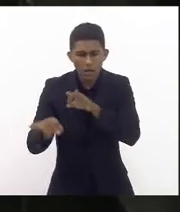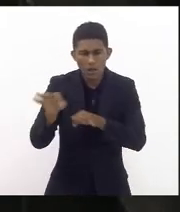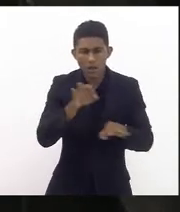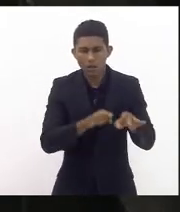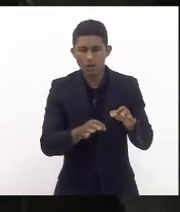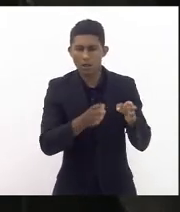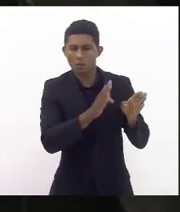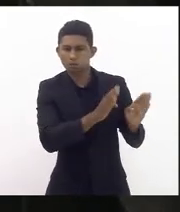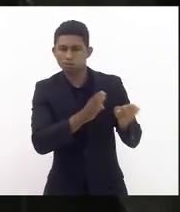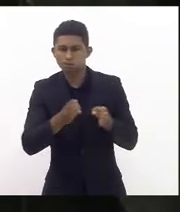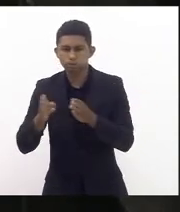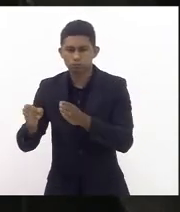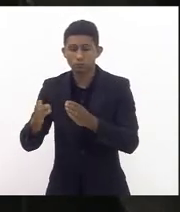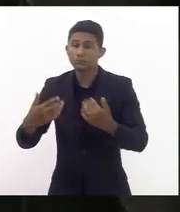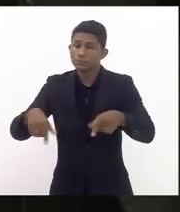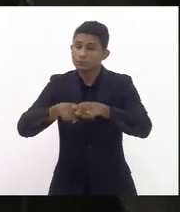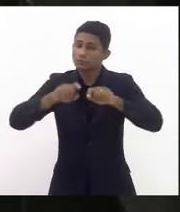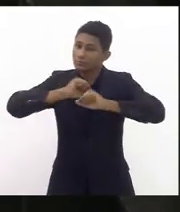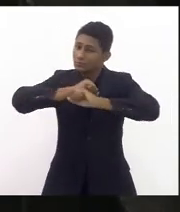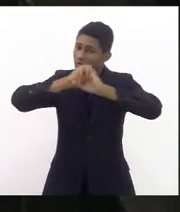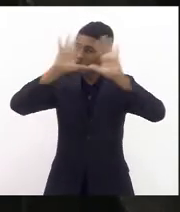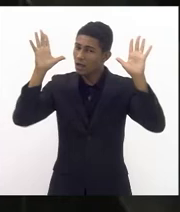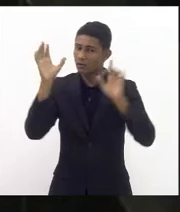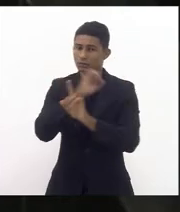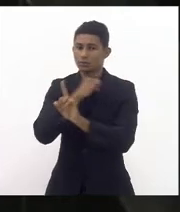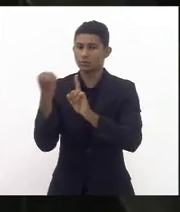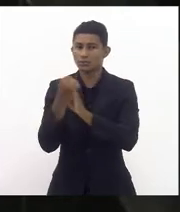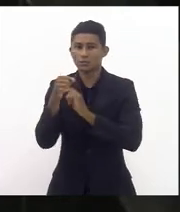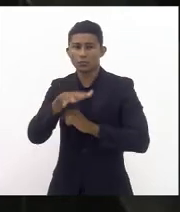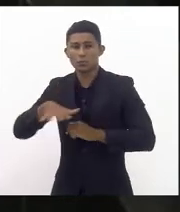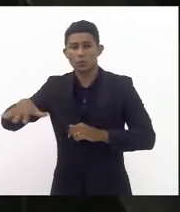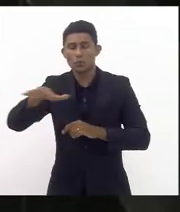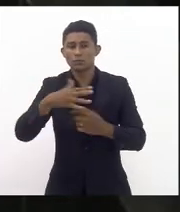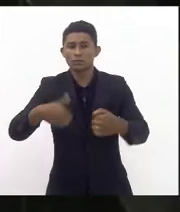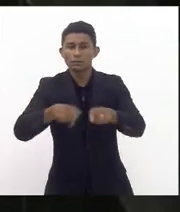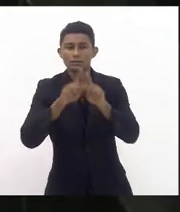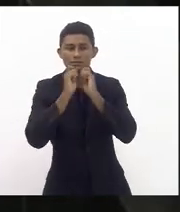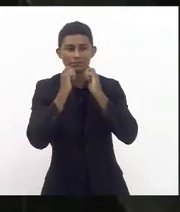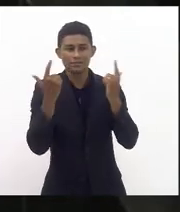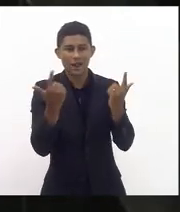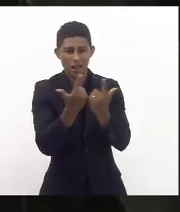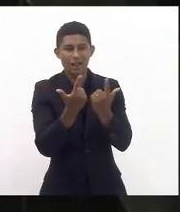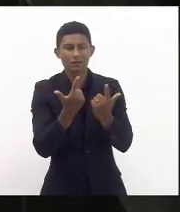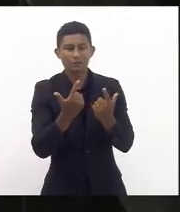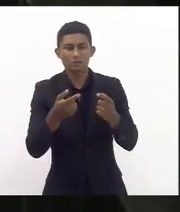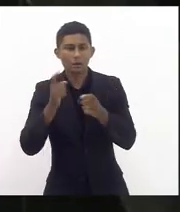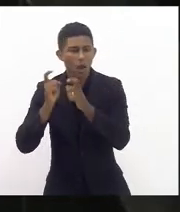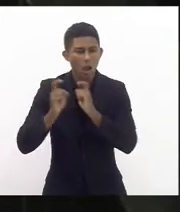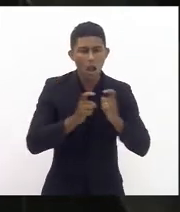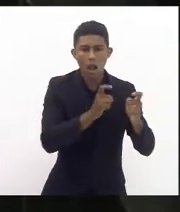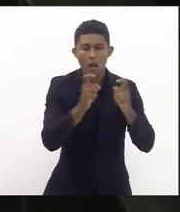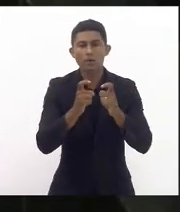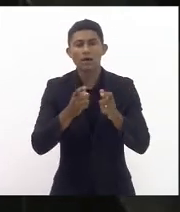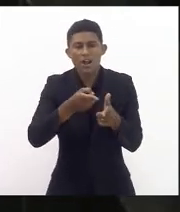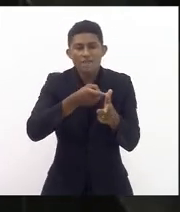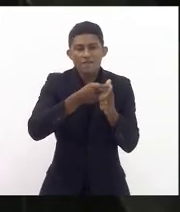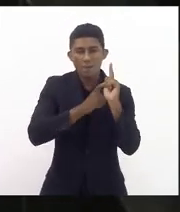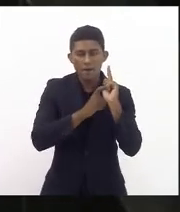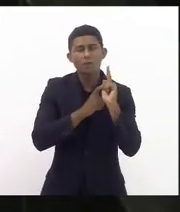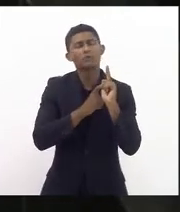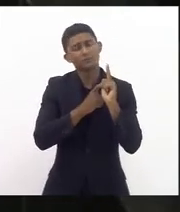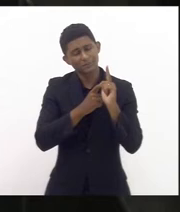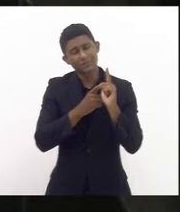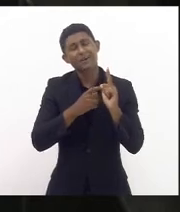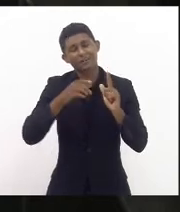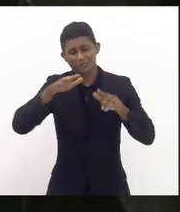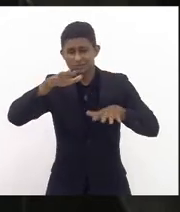transparente, de preferência dialogada com a sociedade, com o parlamento, algum nível de endividamento que, conforme a lei de responsabilidade fiscal, não